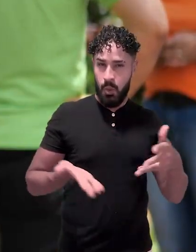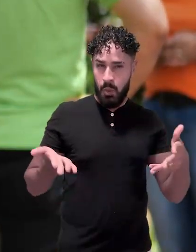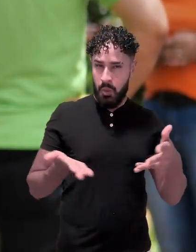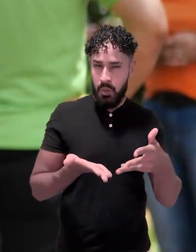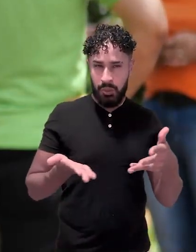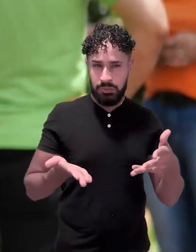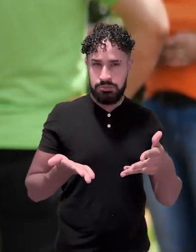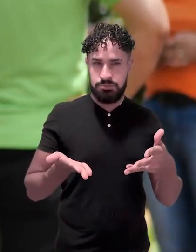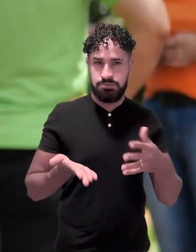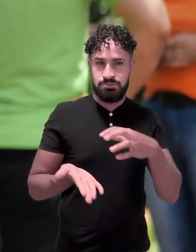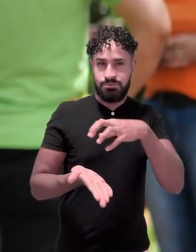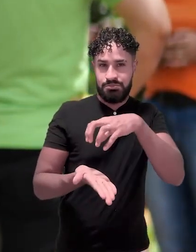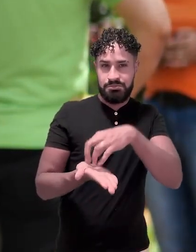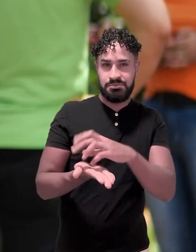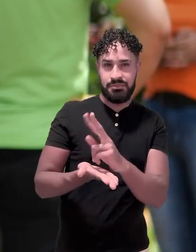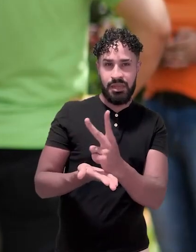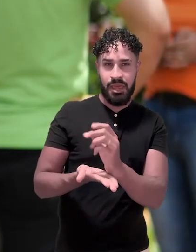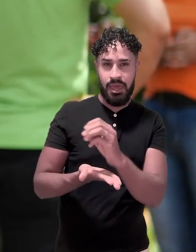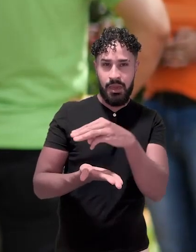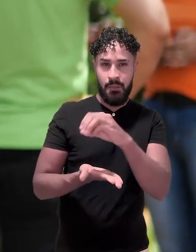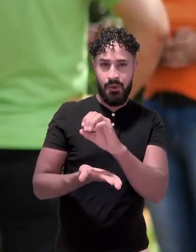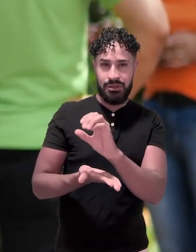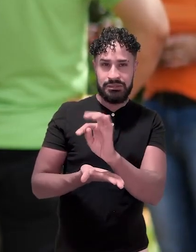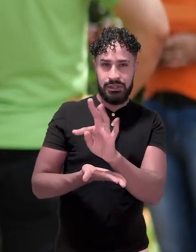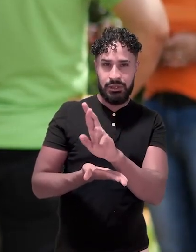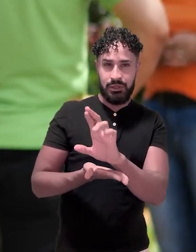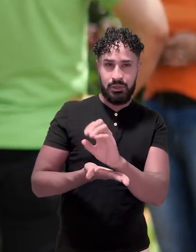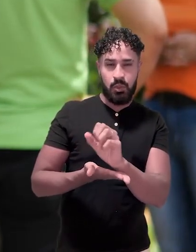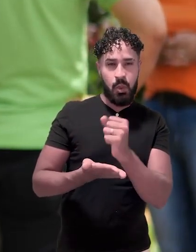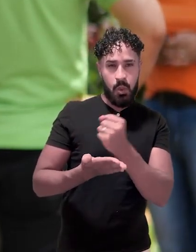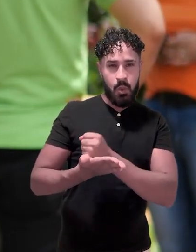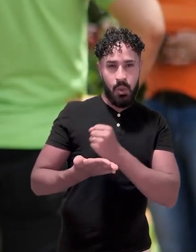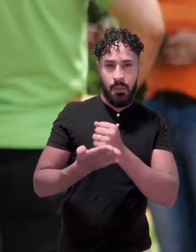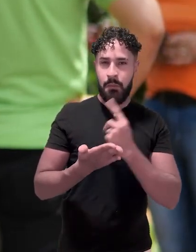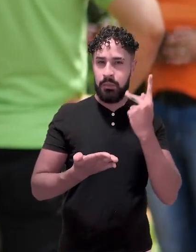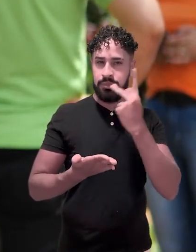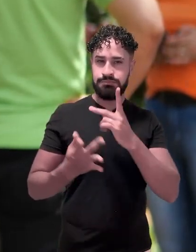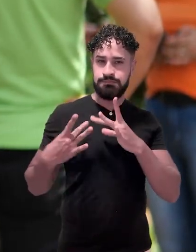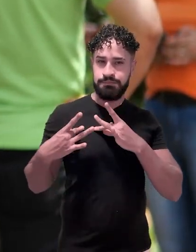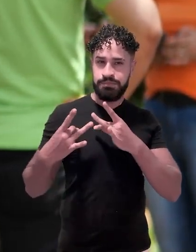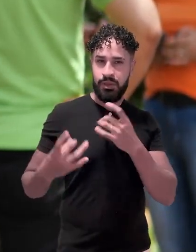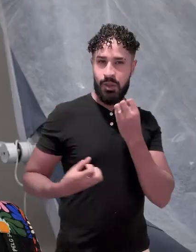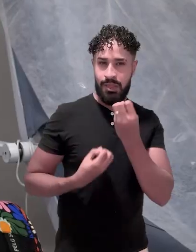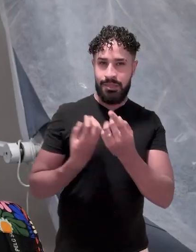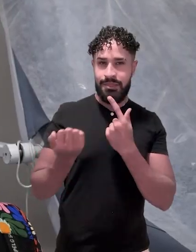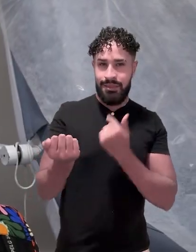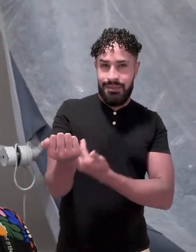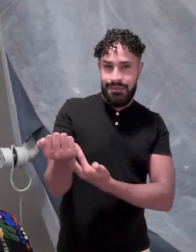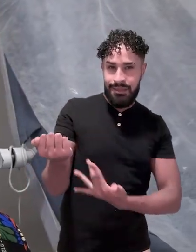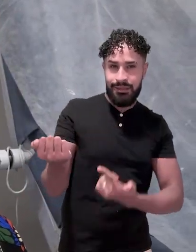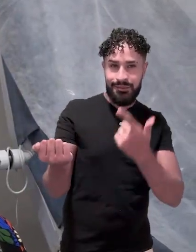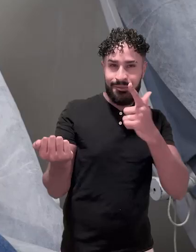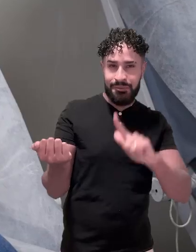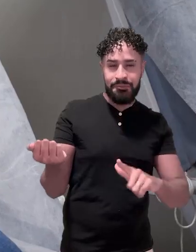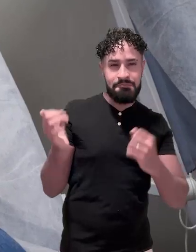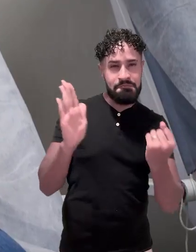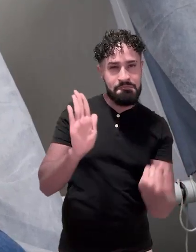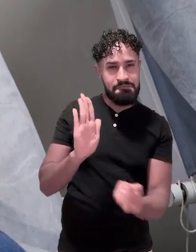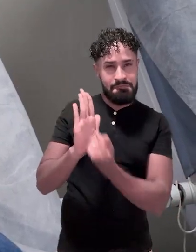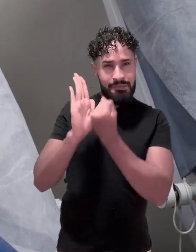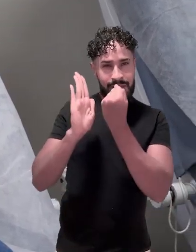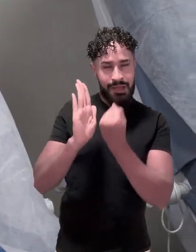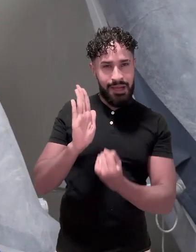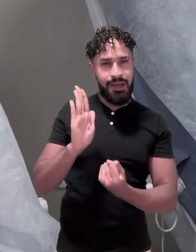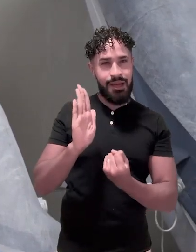Estamos aqui hoje no Hemocentro para um ato político e solidário de doação de sangue e em mais uma atividade